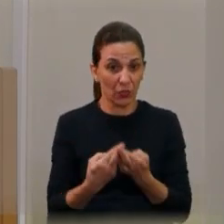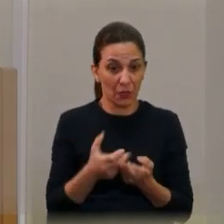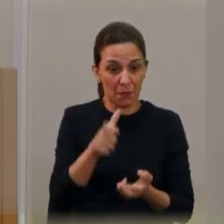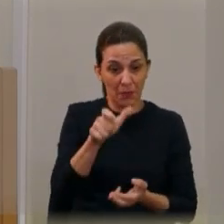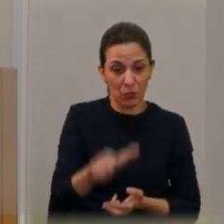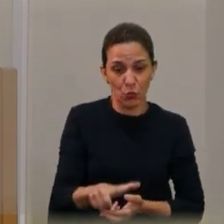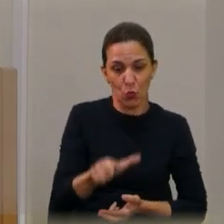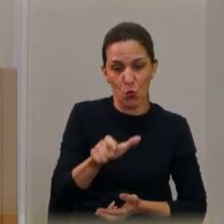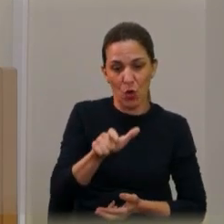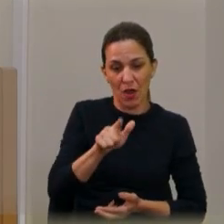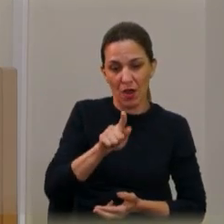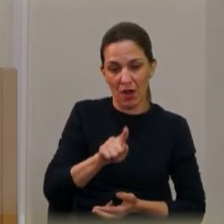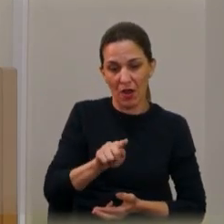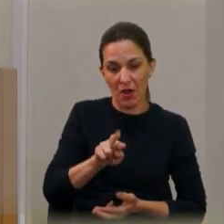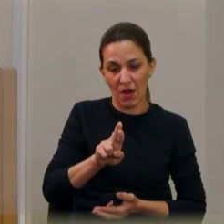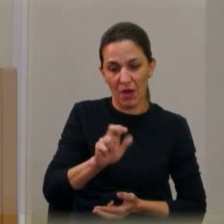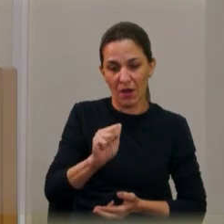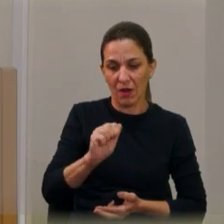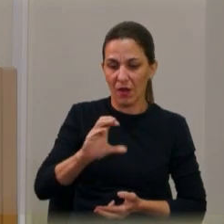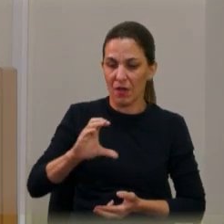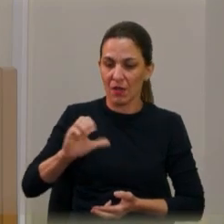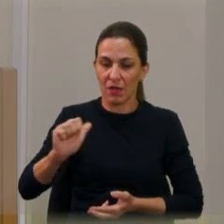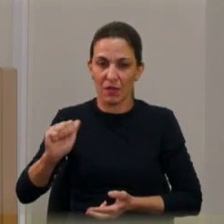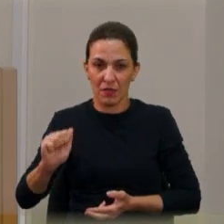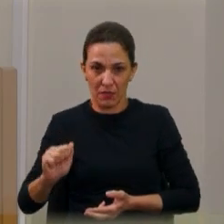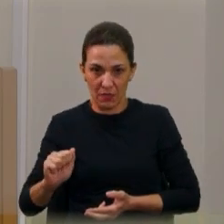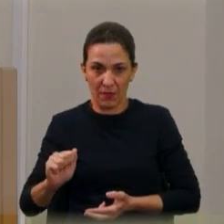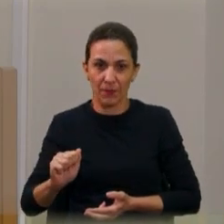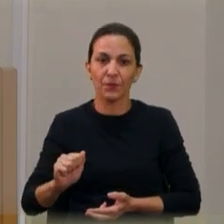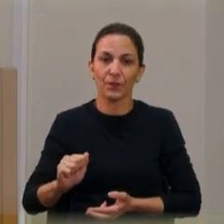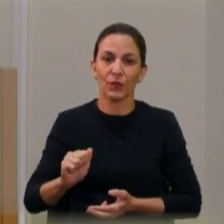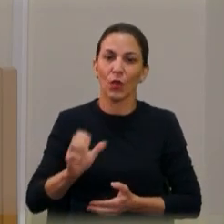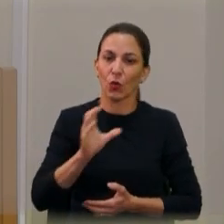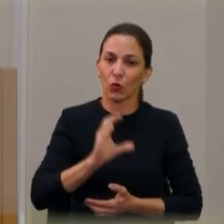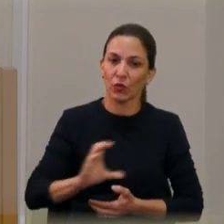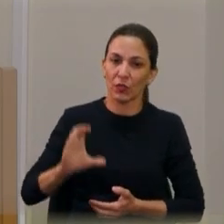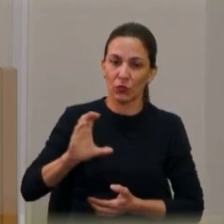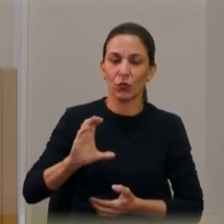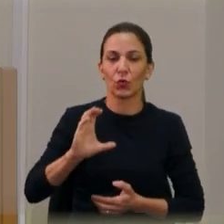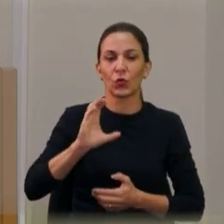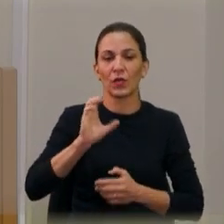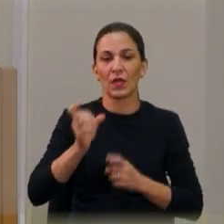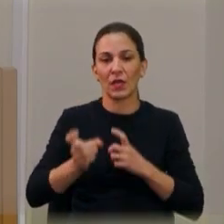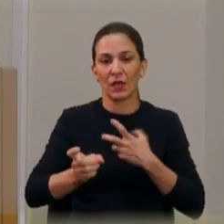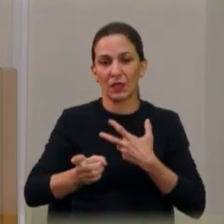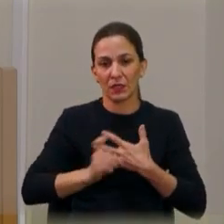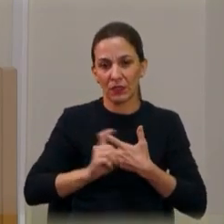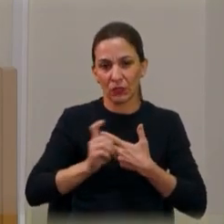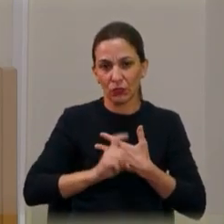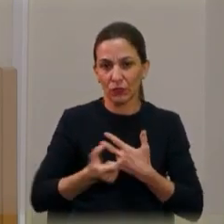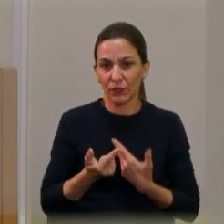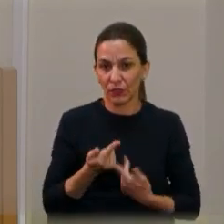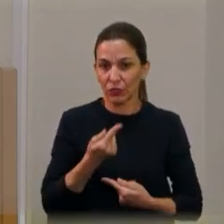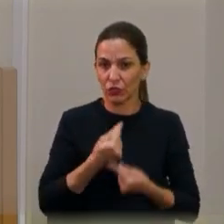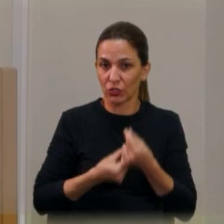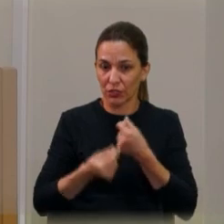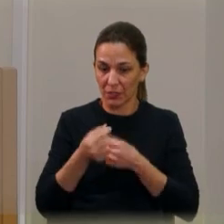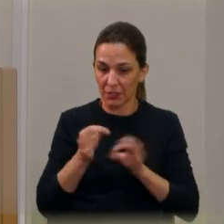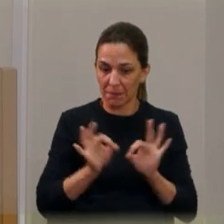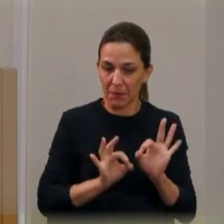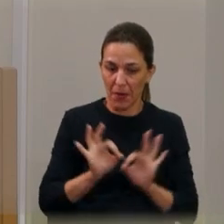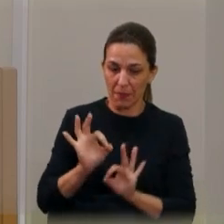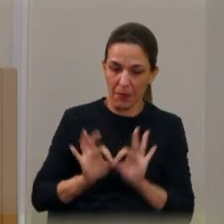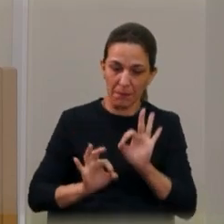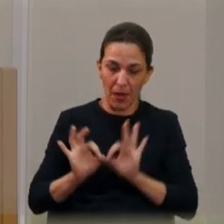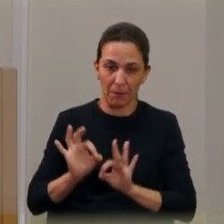Pinot Nossa coordenadora executiva de governança para fazer as tratativas finais e poder